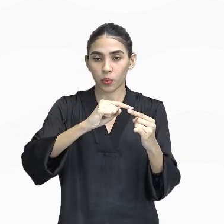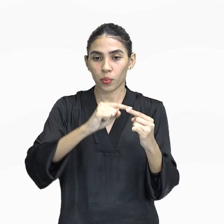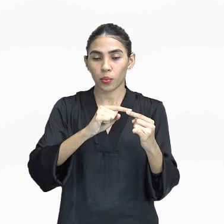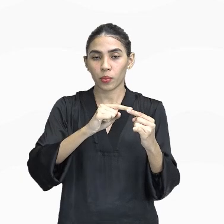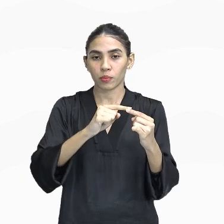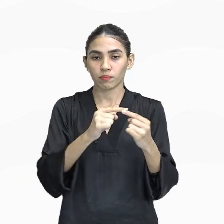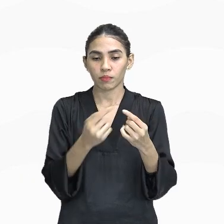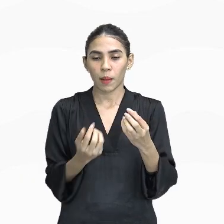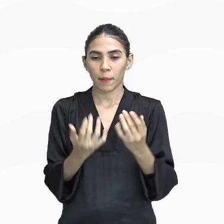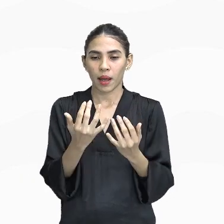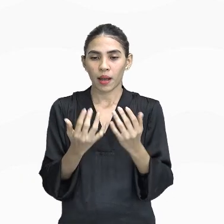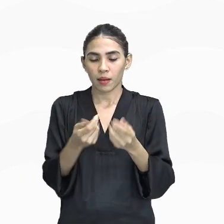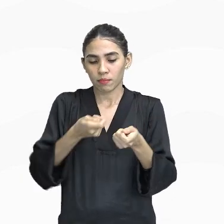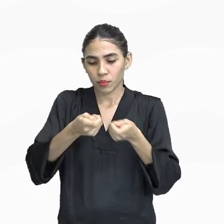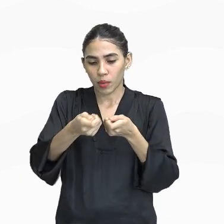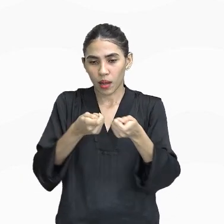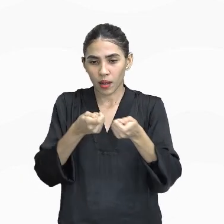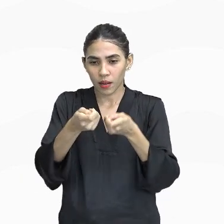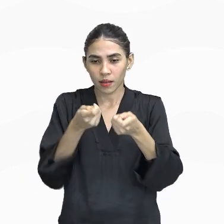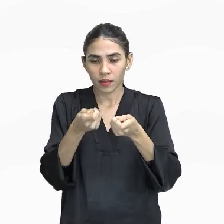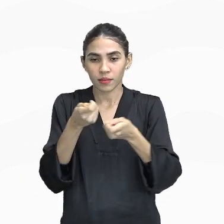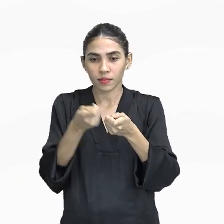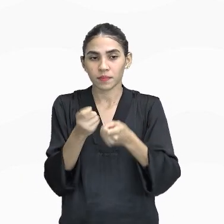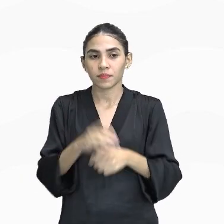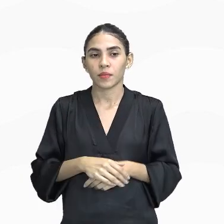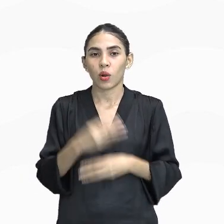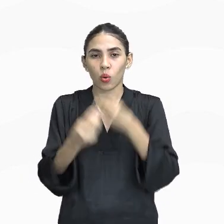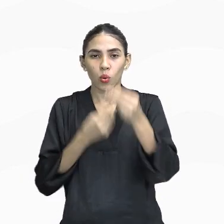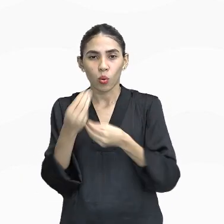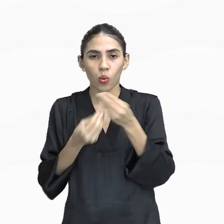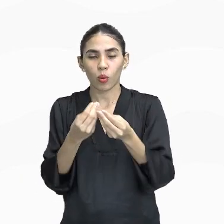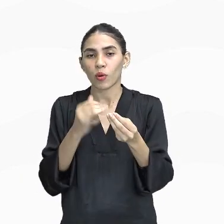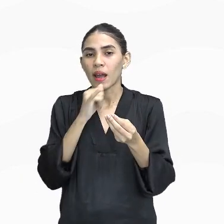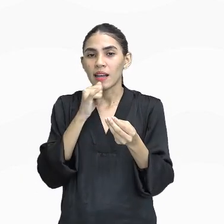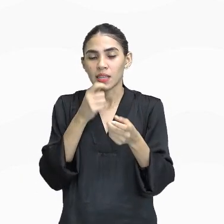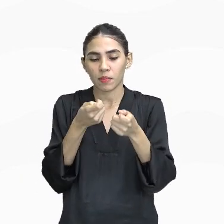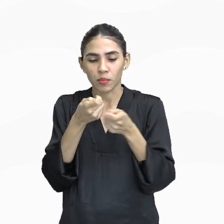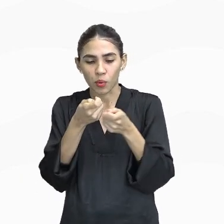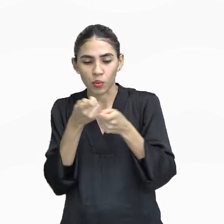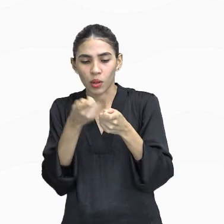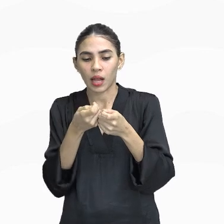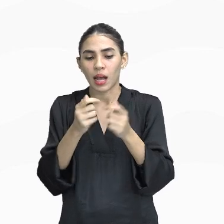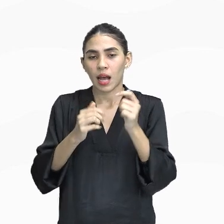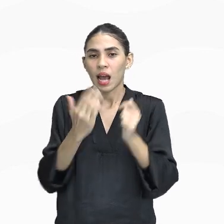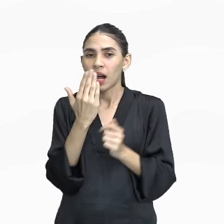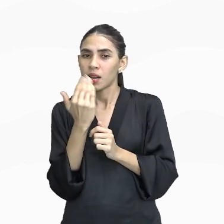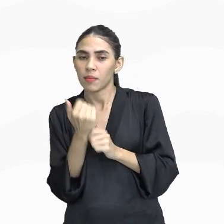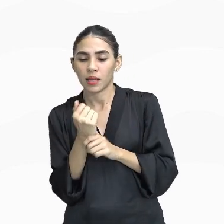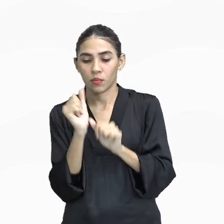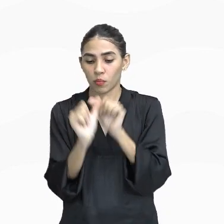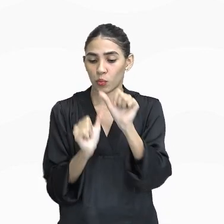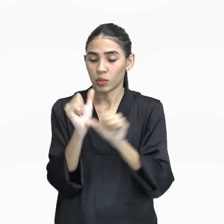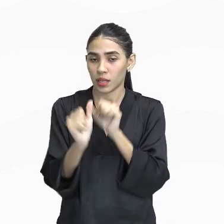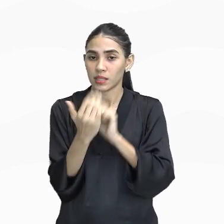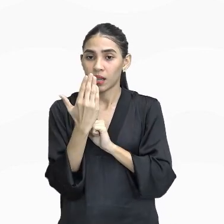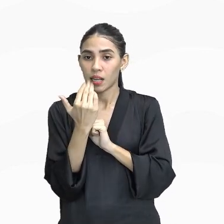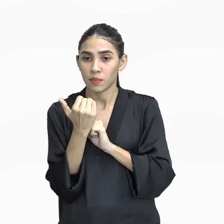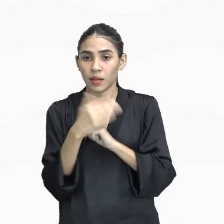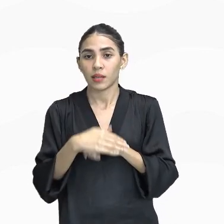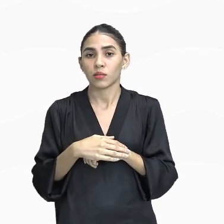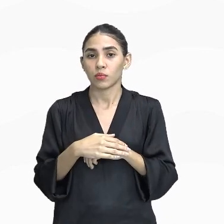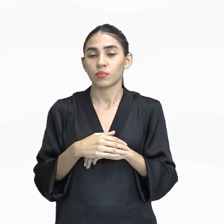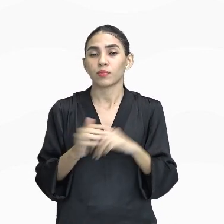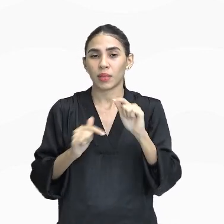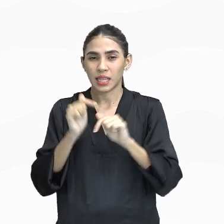farinha, essa capacidade de manipulação dos alimentos, de transformação daquele